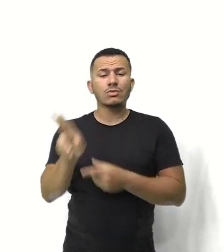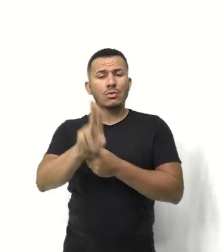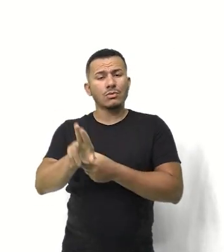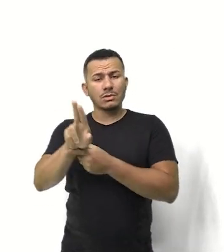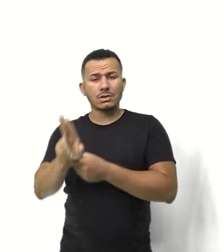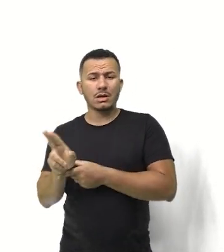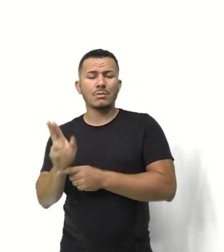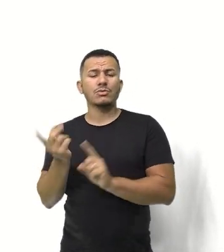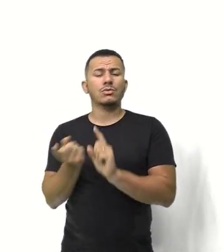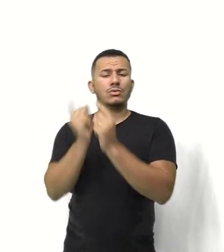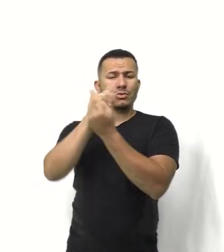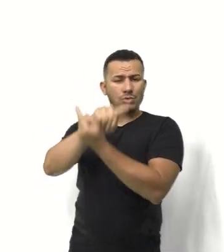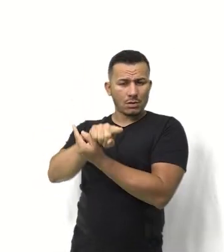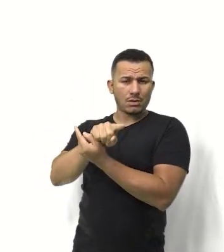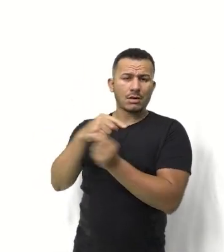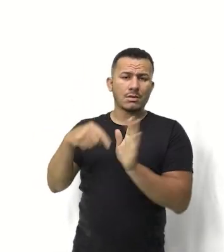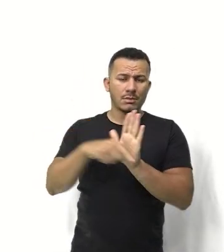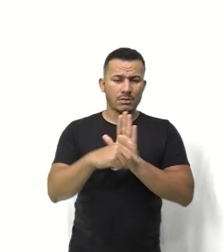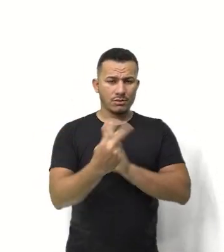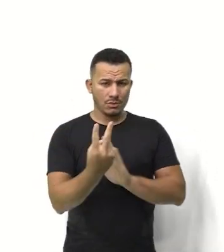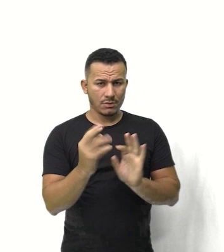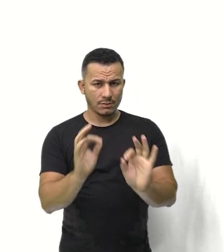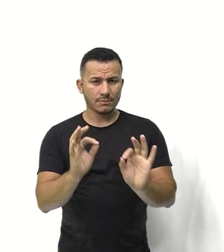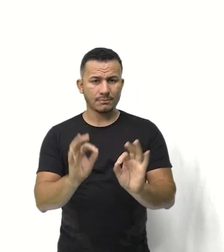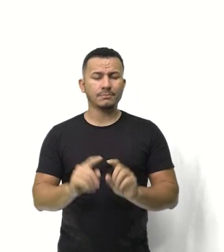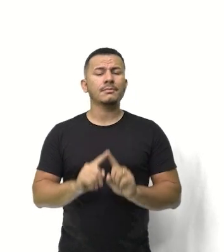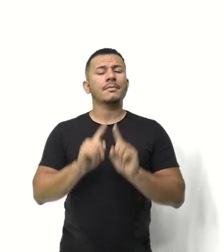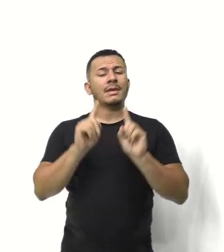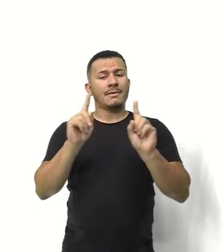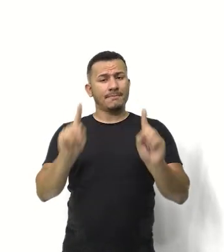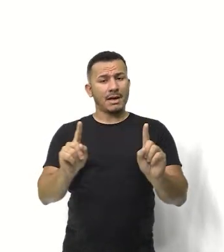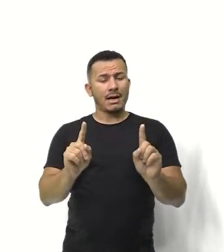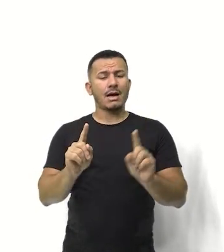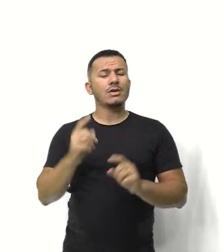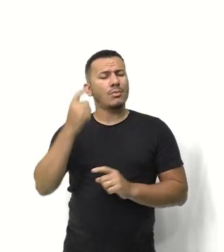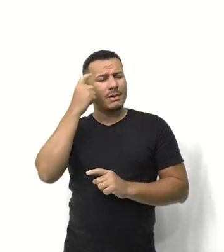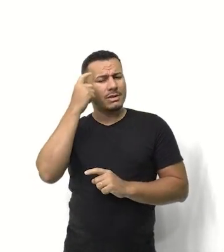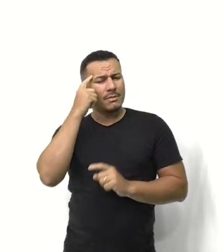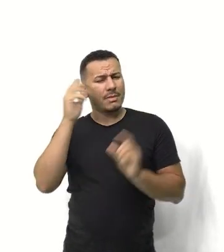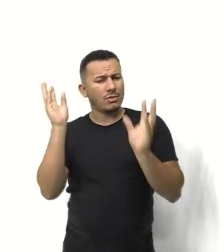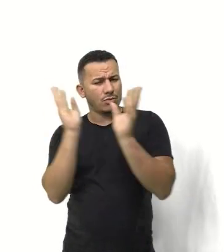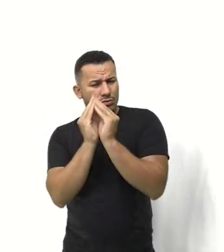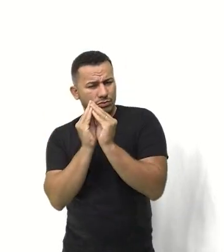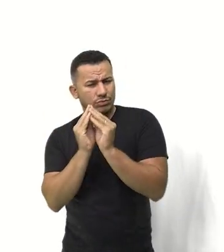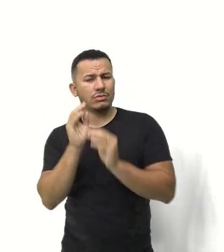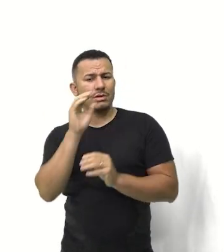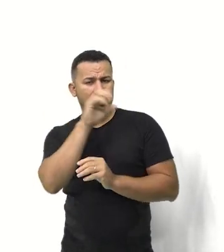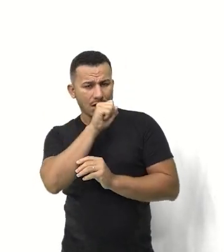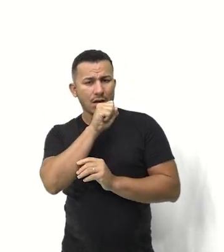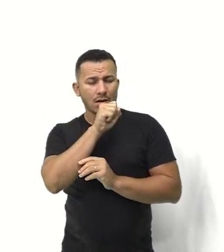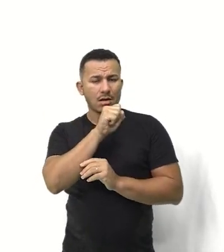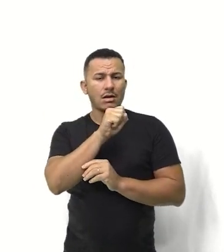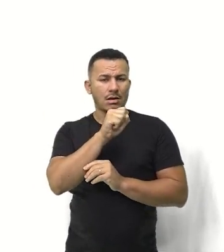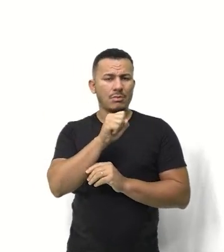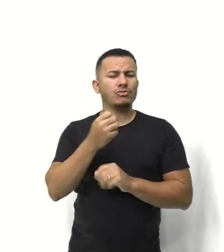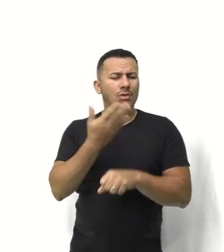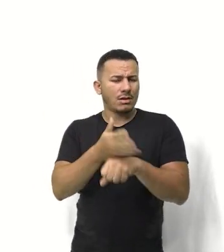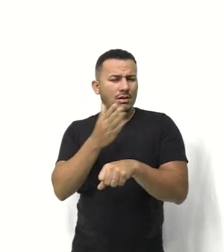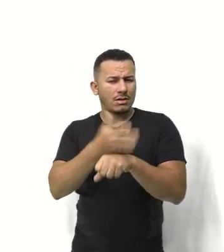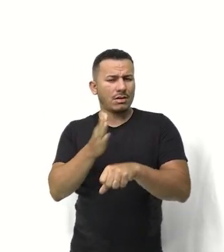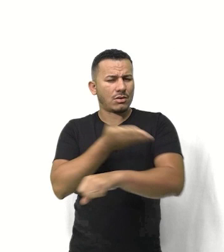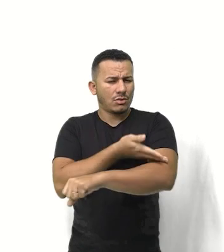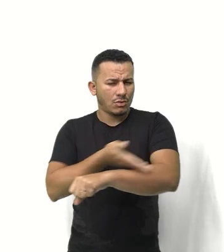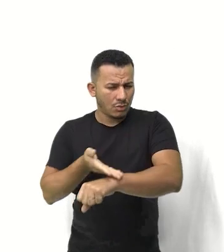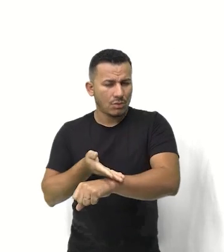quando nós aplicamos o inverso dele, beleza? Mas o pensamento otimizado do homem, de tanto fazer o